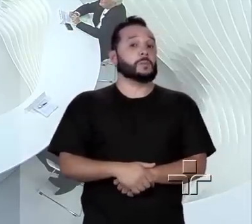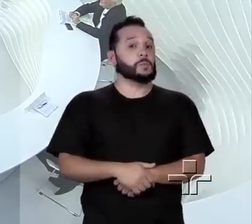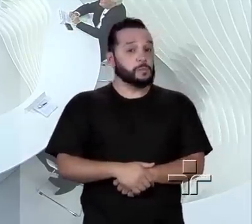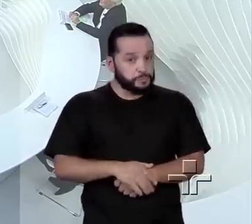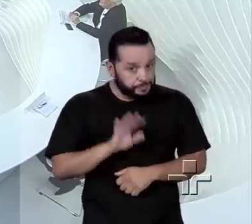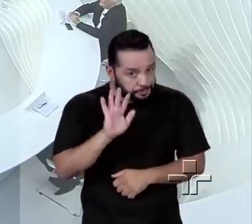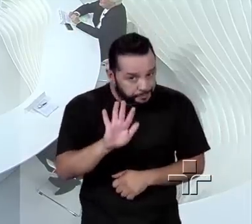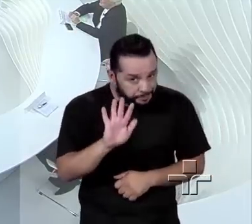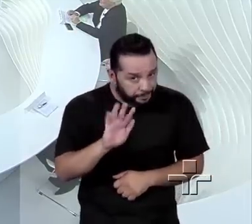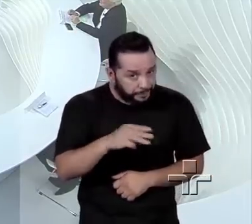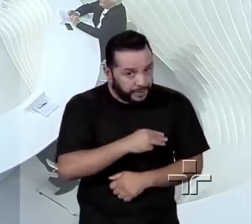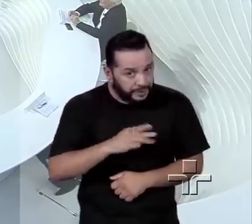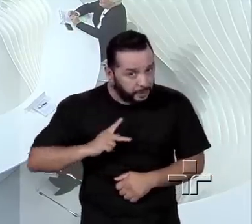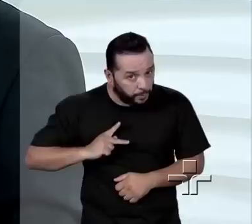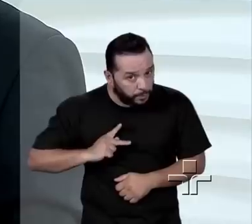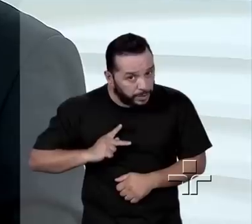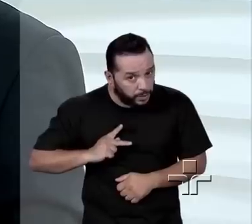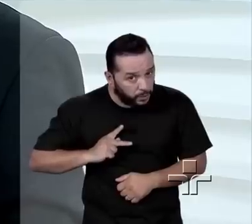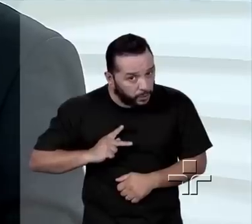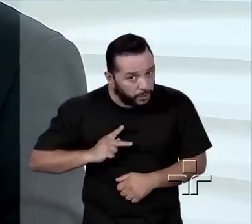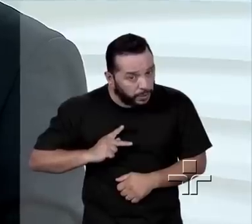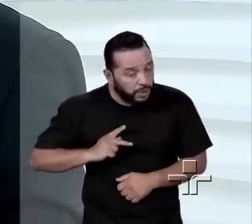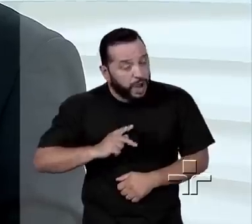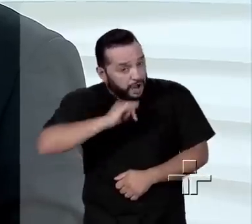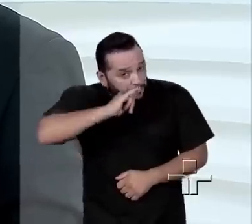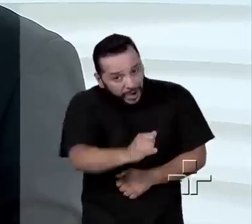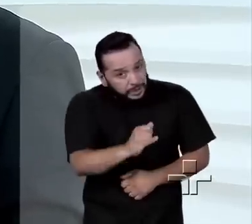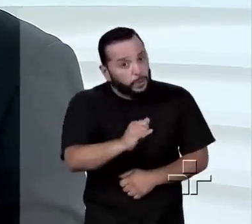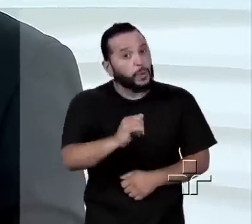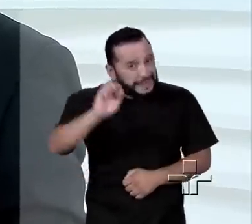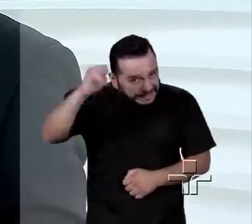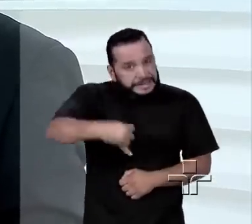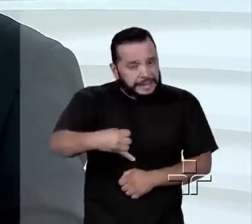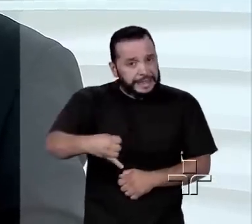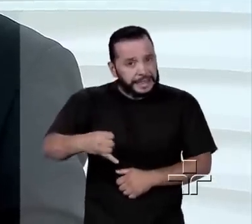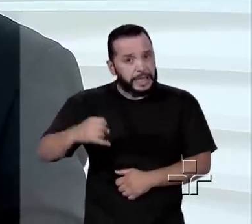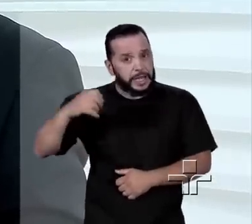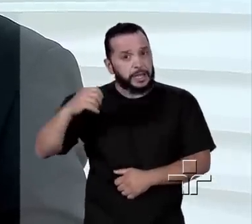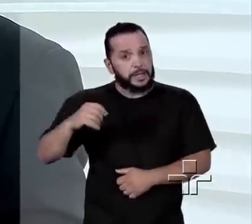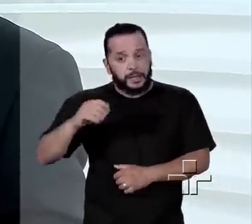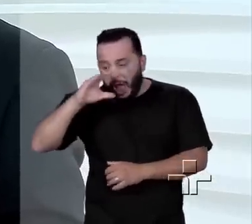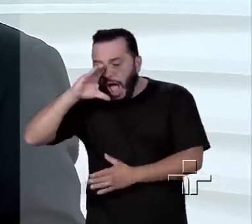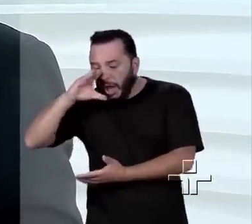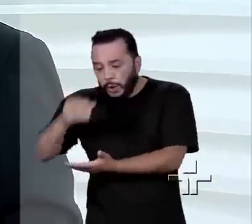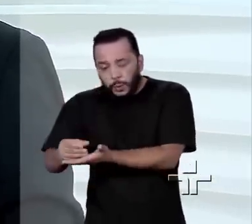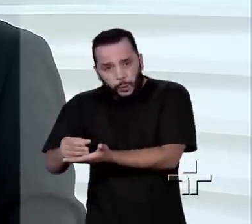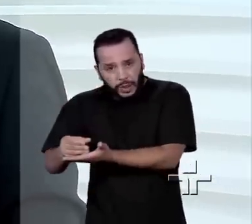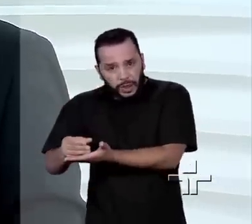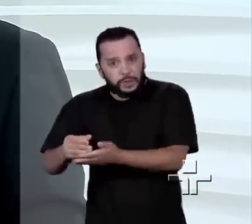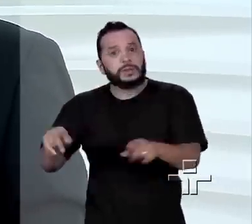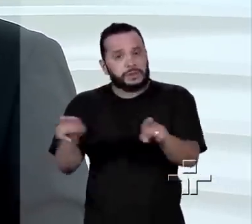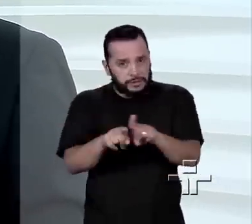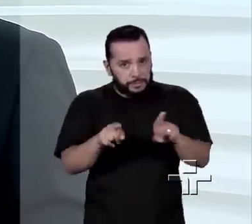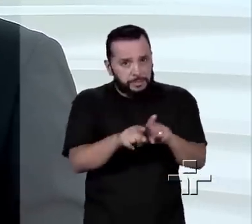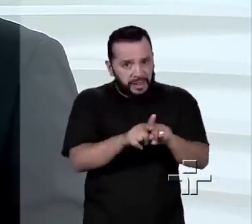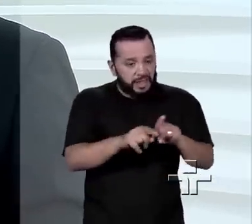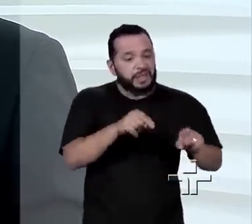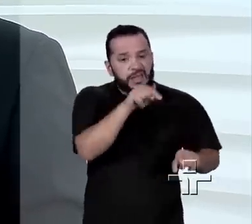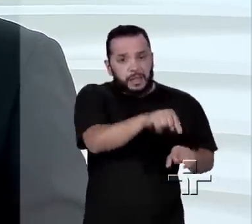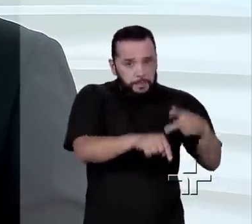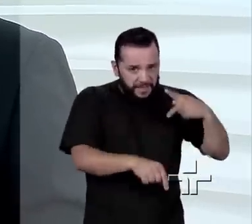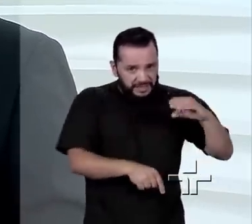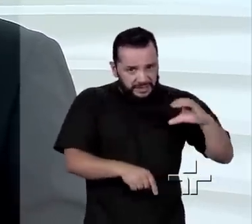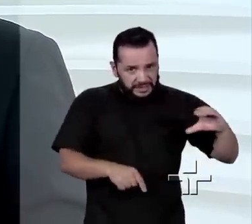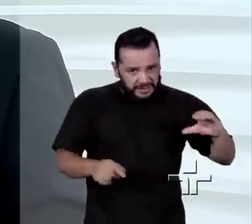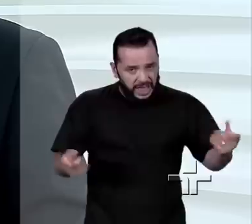O próprio Ministério Público e a polícia afirmaram. Eu posso dizer a você, eu estava na ativa da Polícia Militar. A